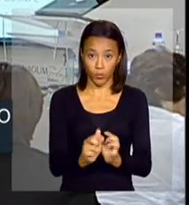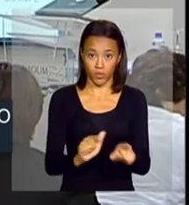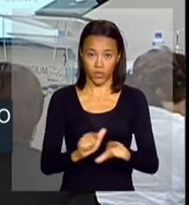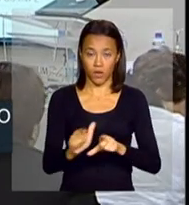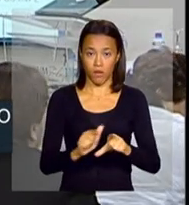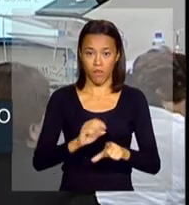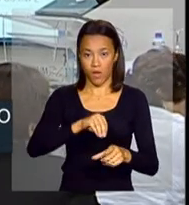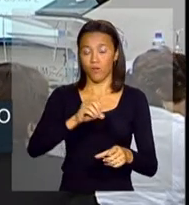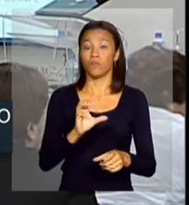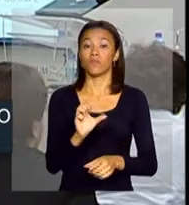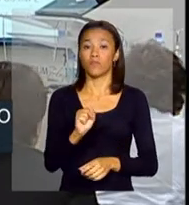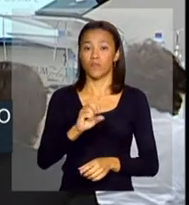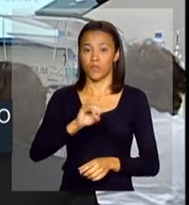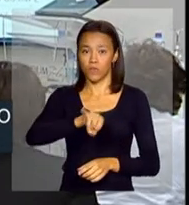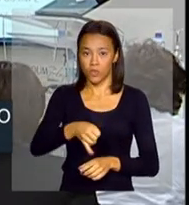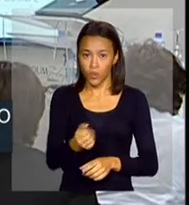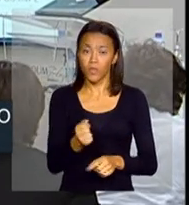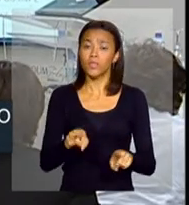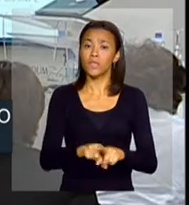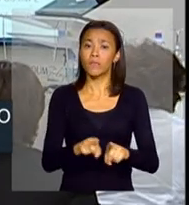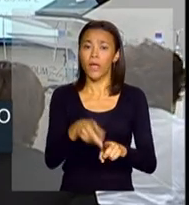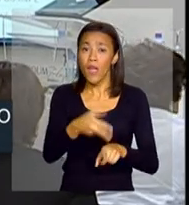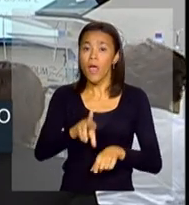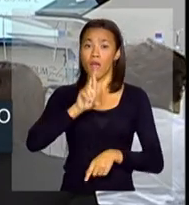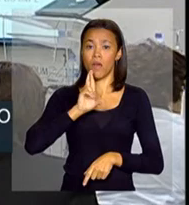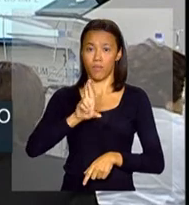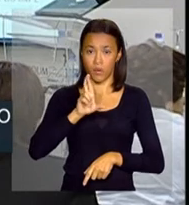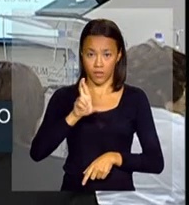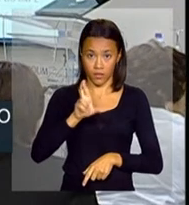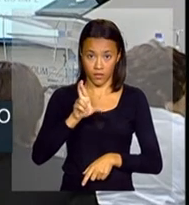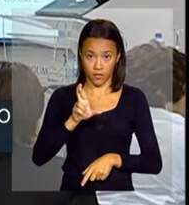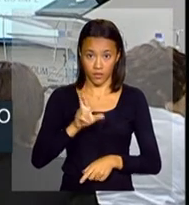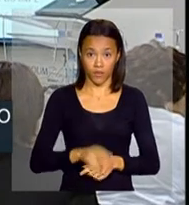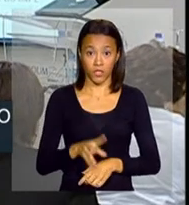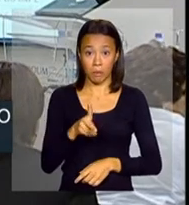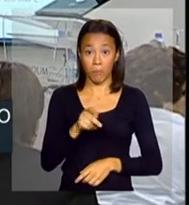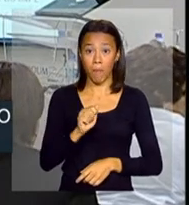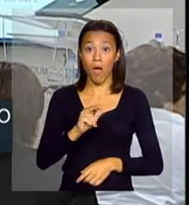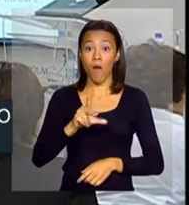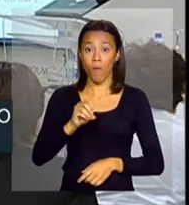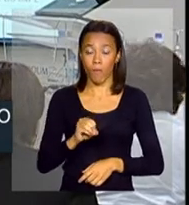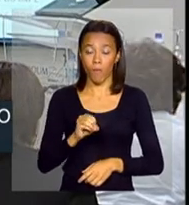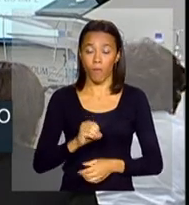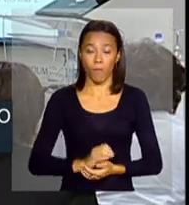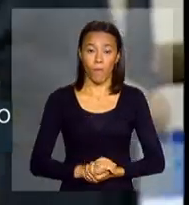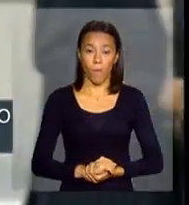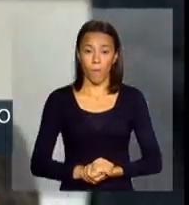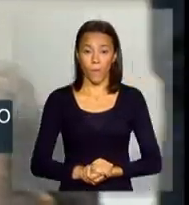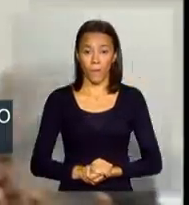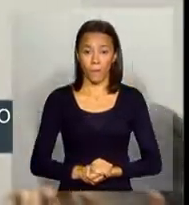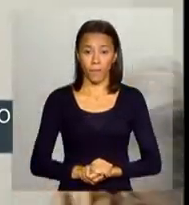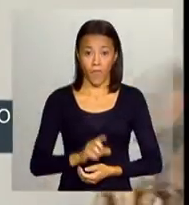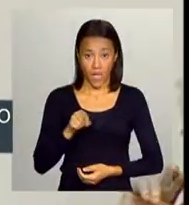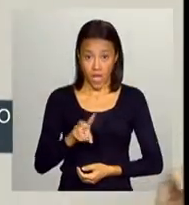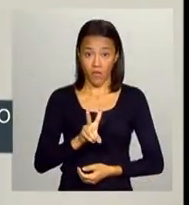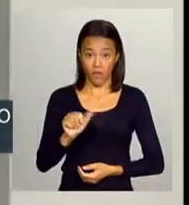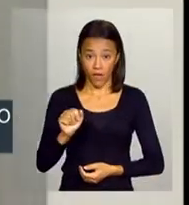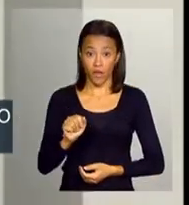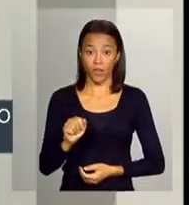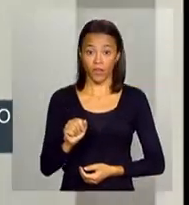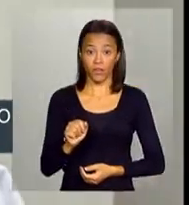Soja, e representante do Greenpeace Internacional, Paulo Adário. Ele ainda vai